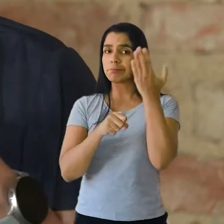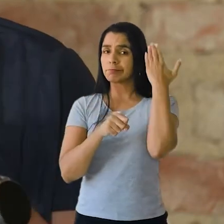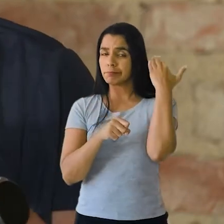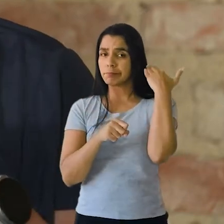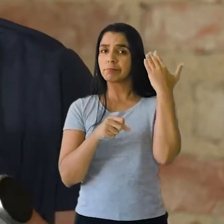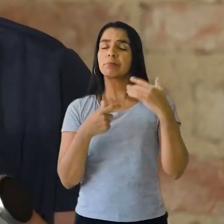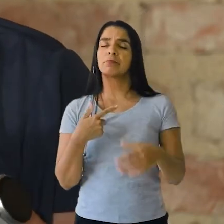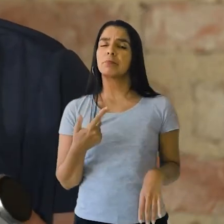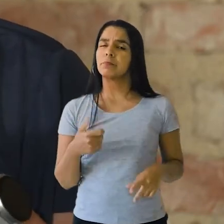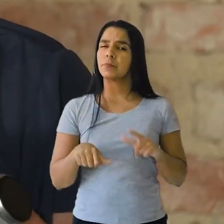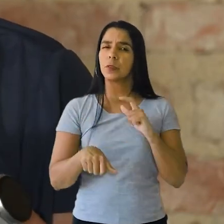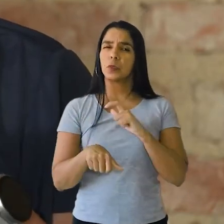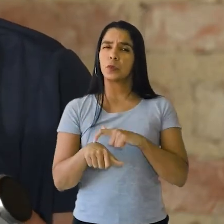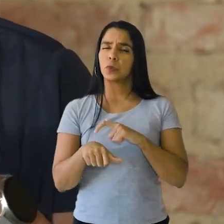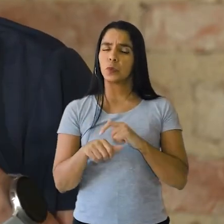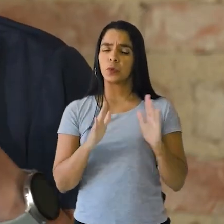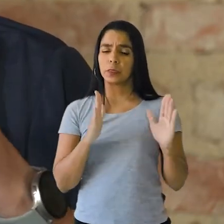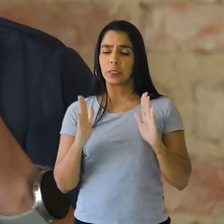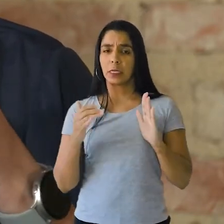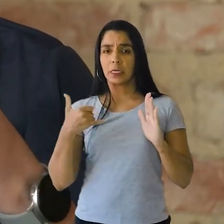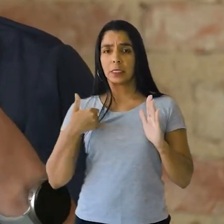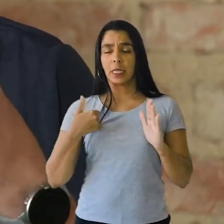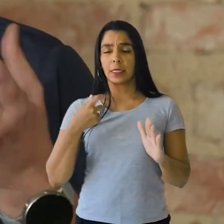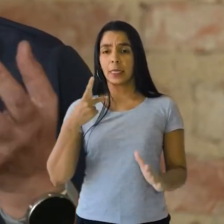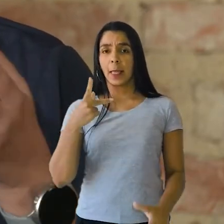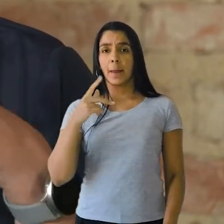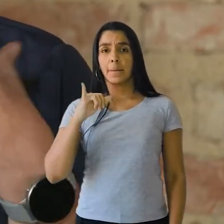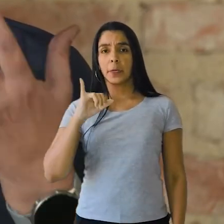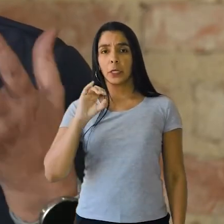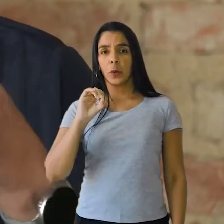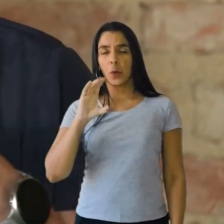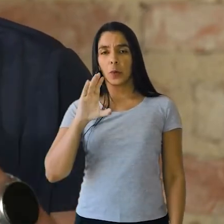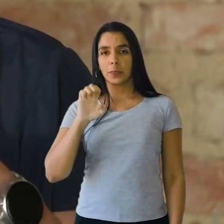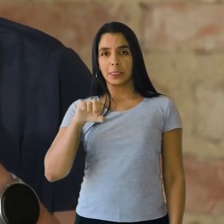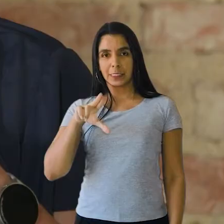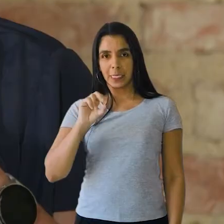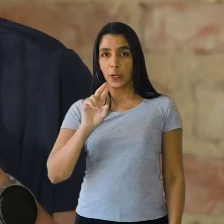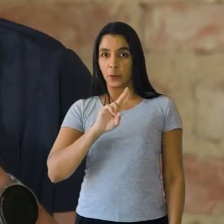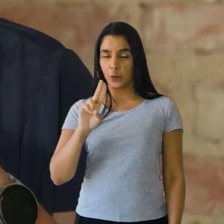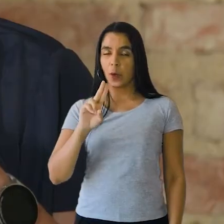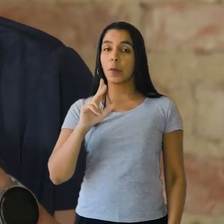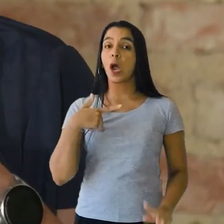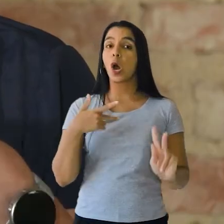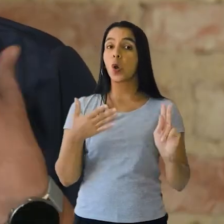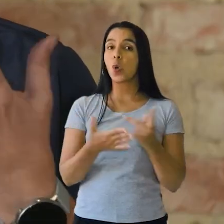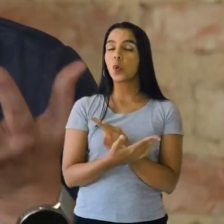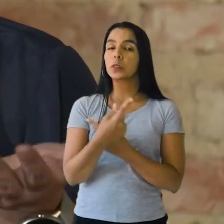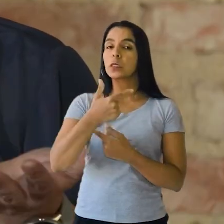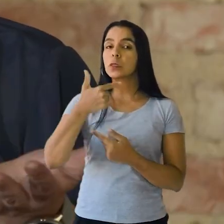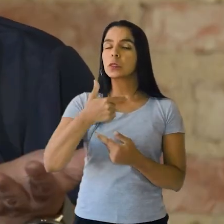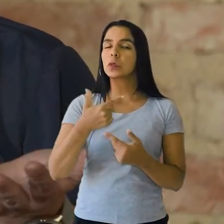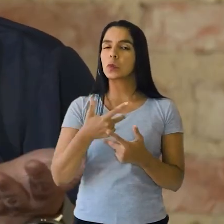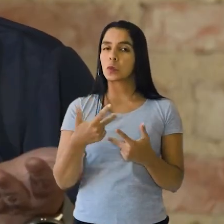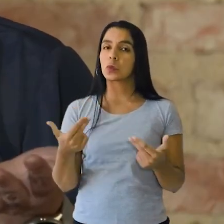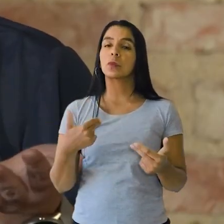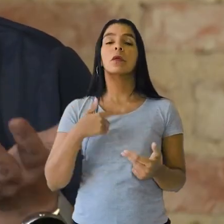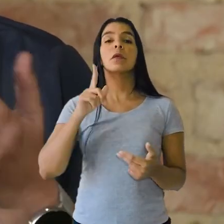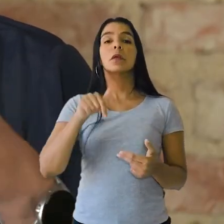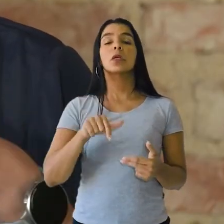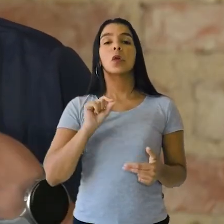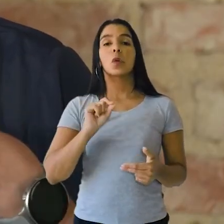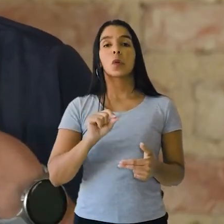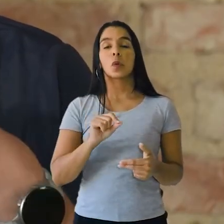7 milhões de anos atrás, numa idade chamada de Plioceno, acontece um segundo